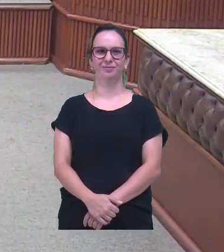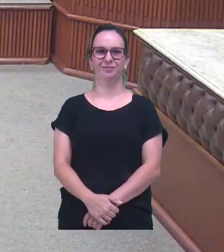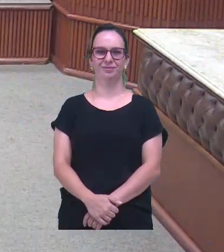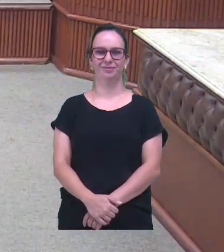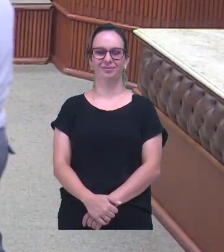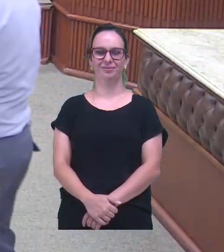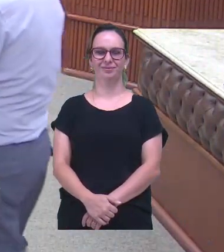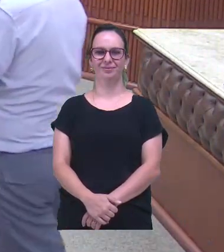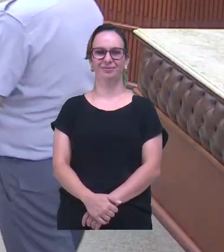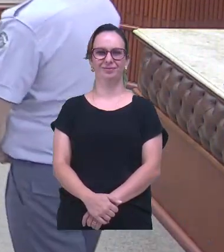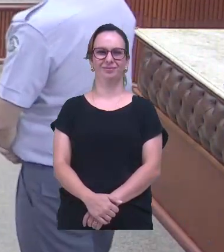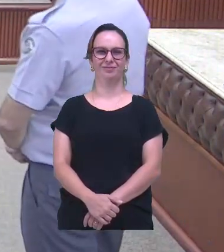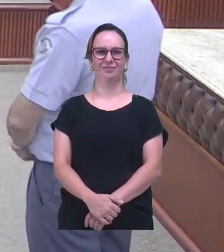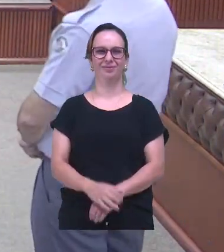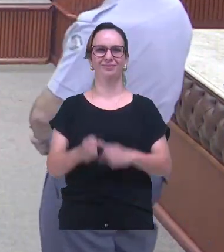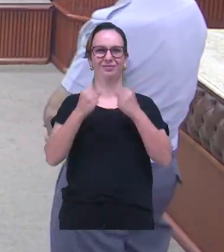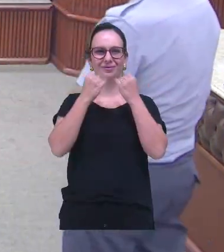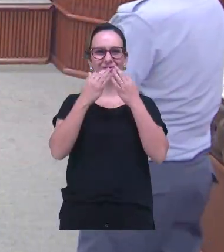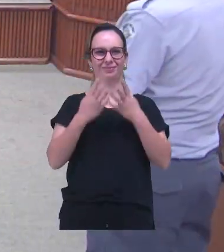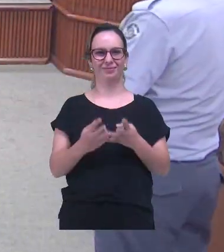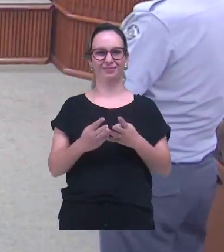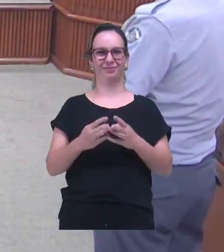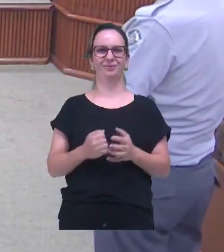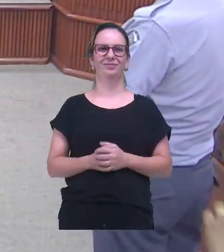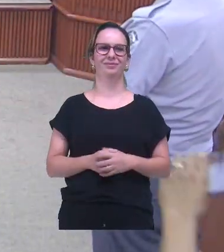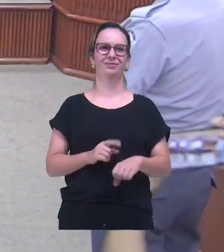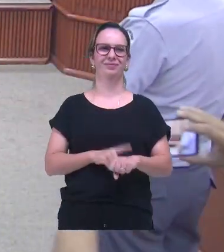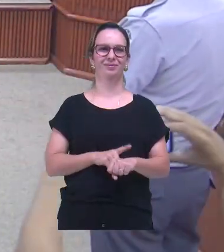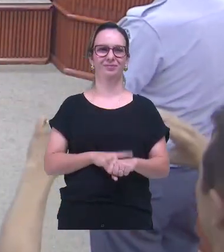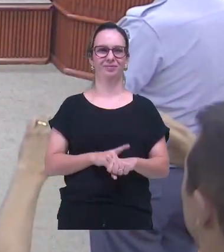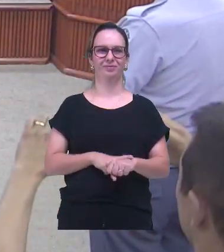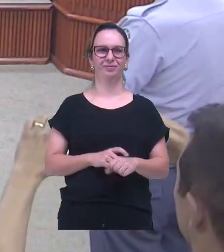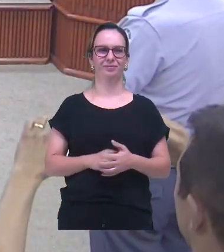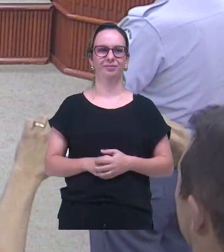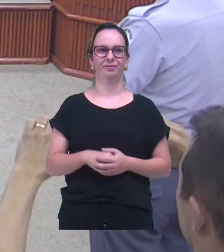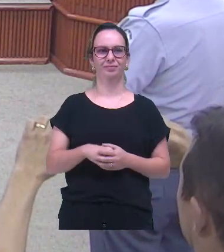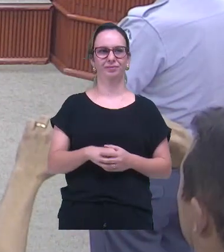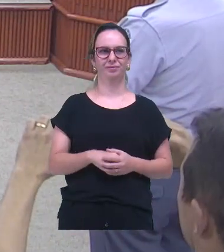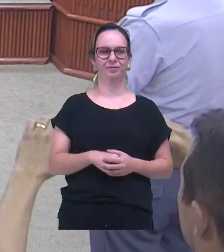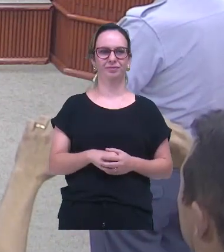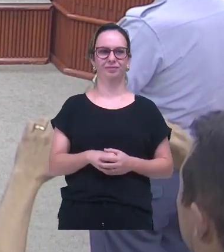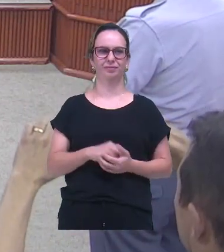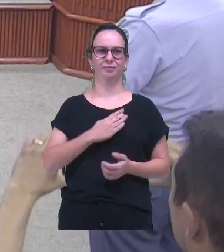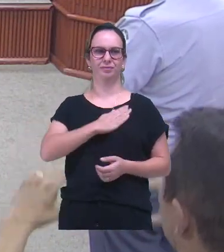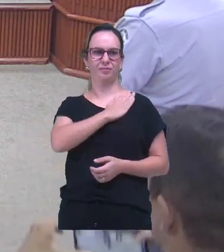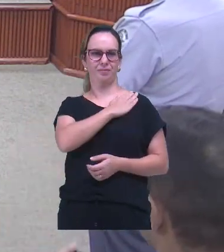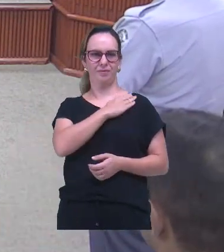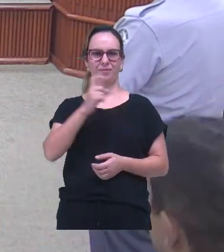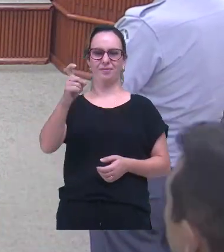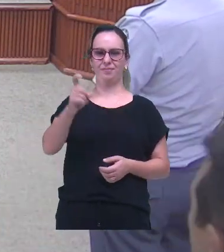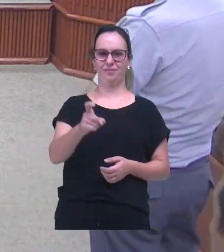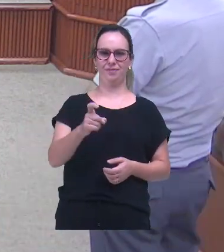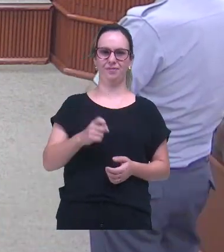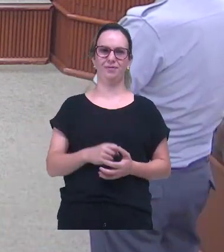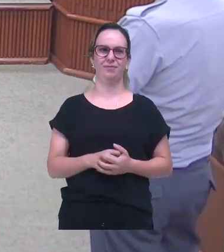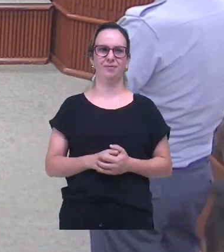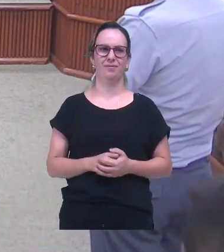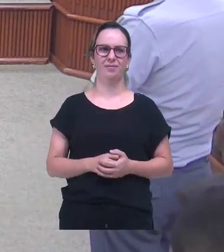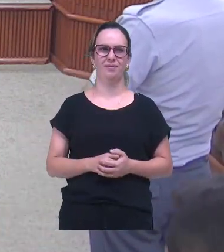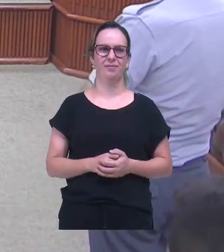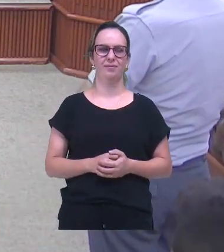Há de se explicar que nesse momento militar existe toda uma ritualística, né? Como todos podem observar